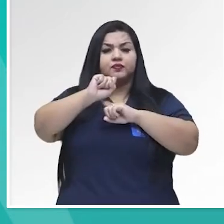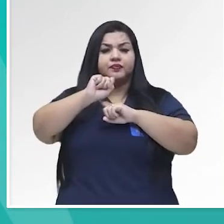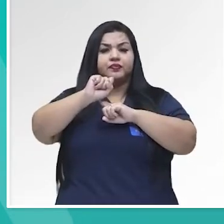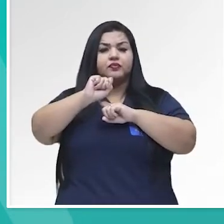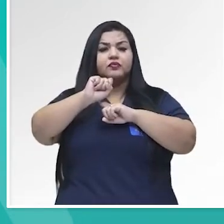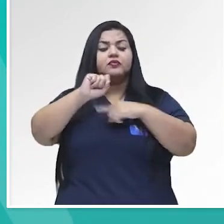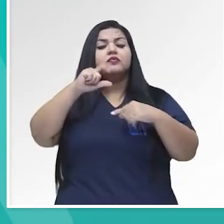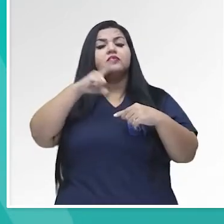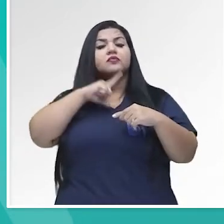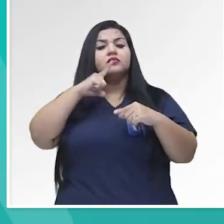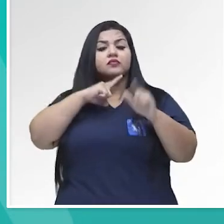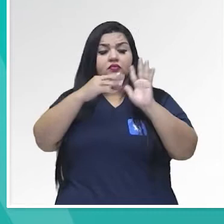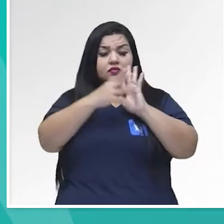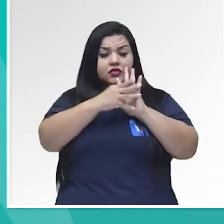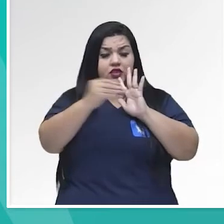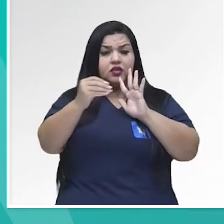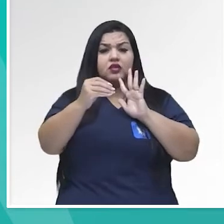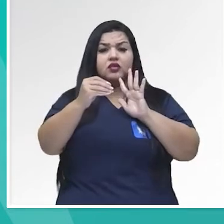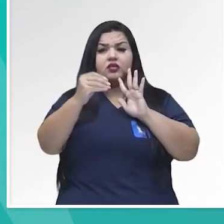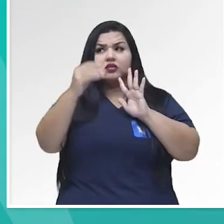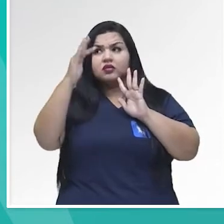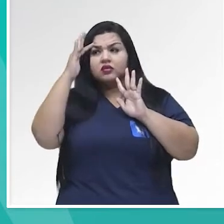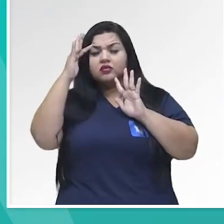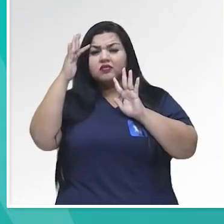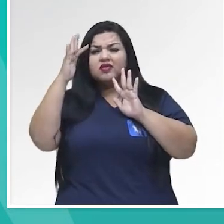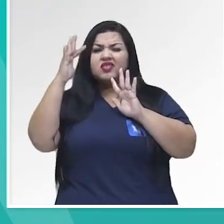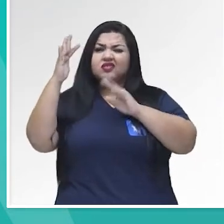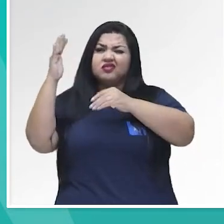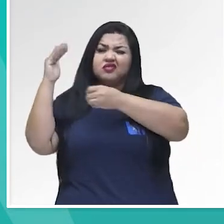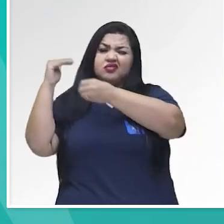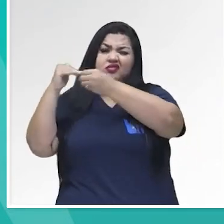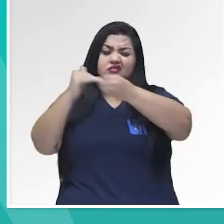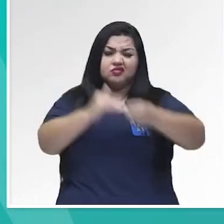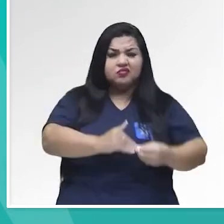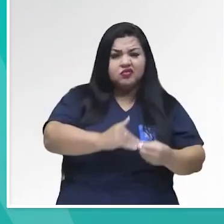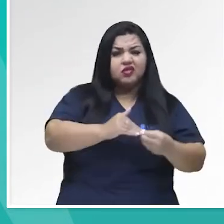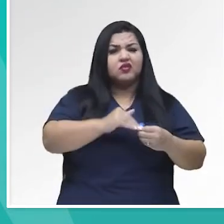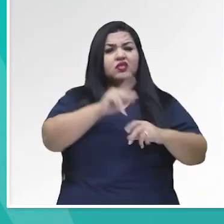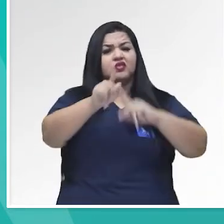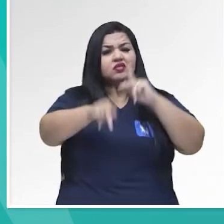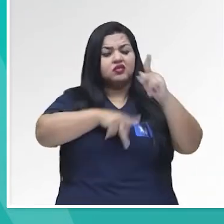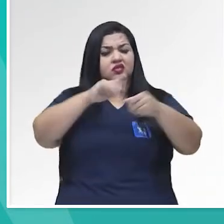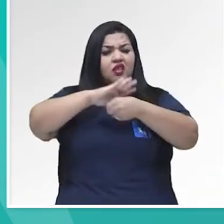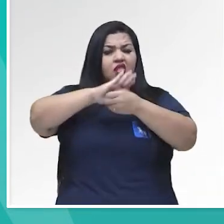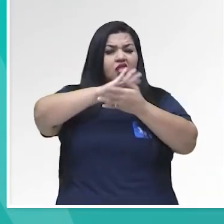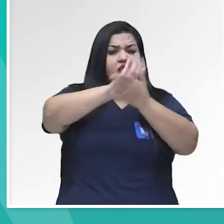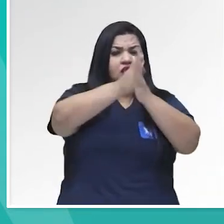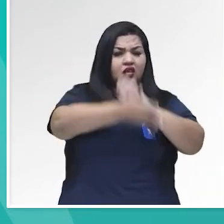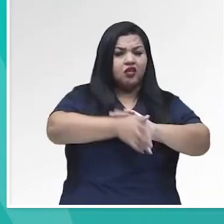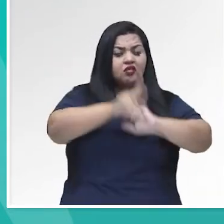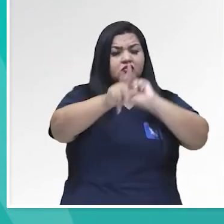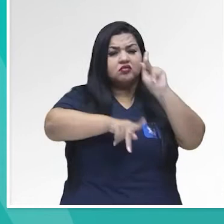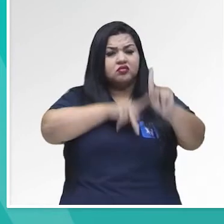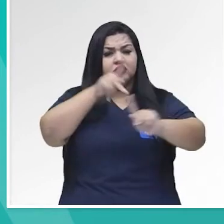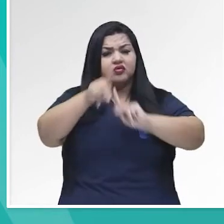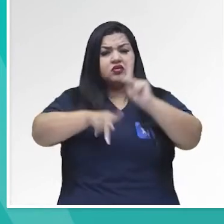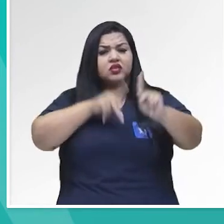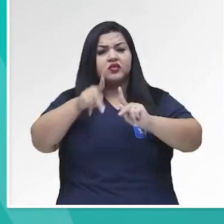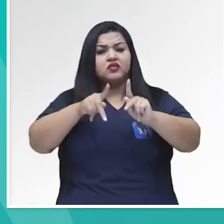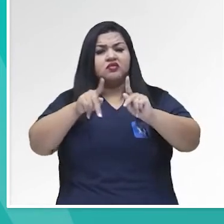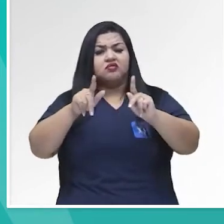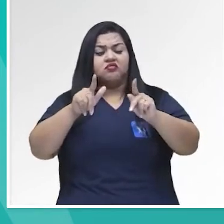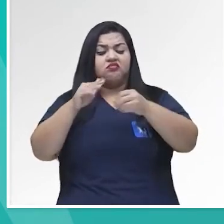teve um modelo que muitas das vezes marginalizava as pessoas, que discriminava as pessoas, que, por exemplo,